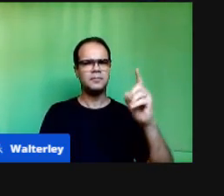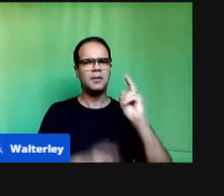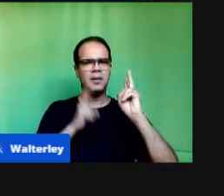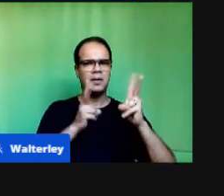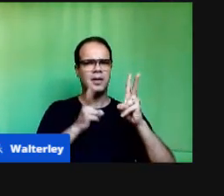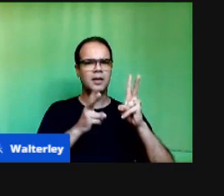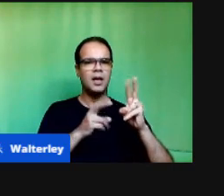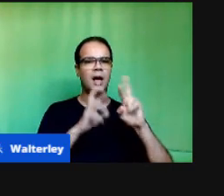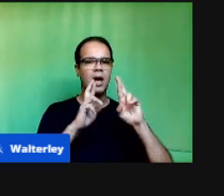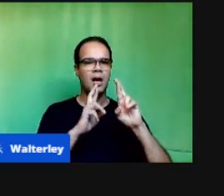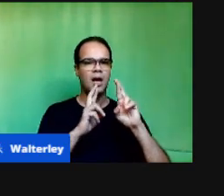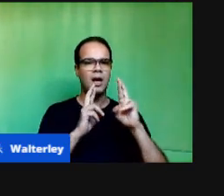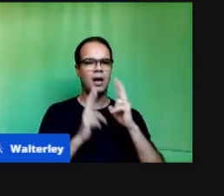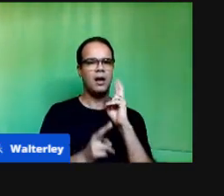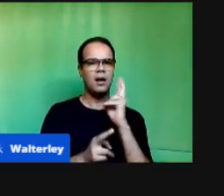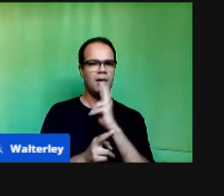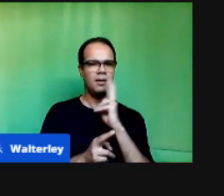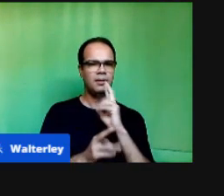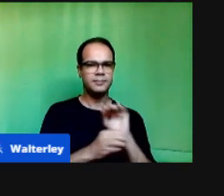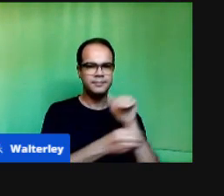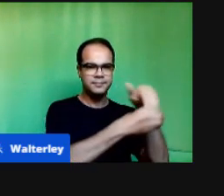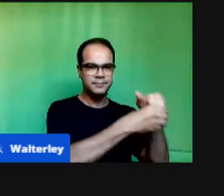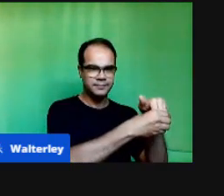um restaurante. Mais um.